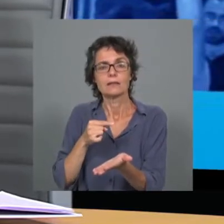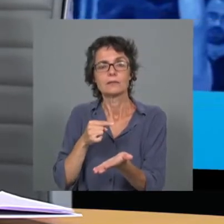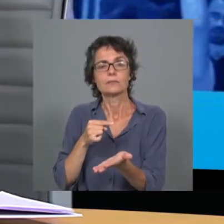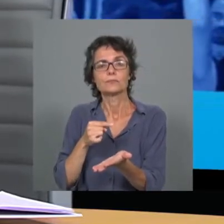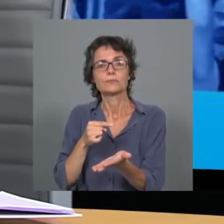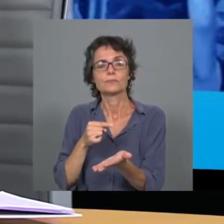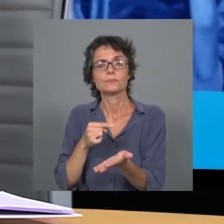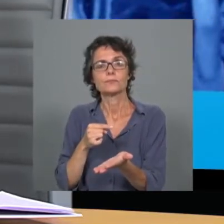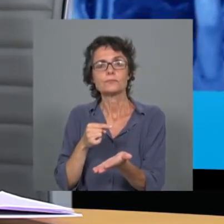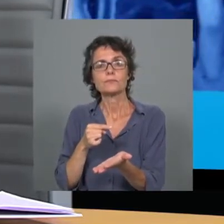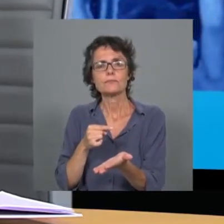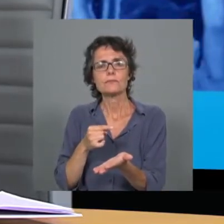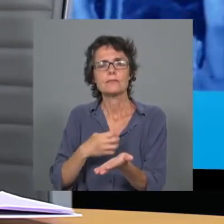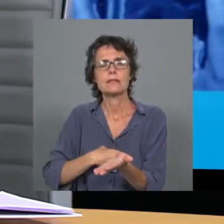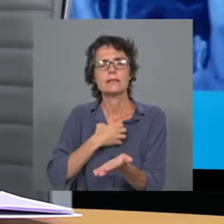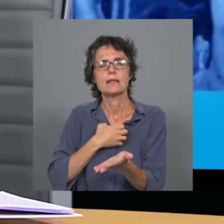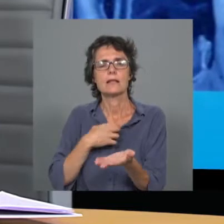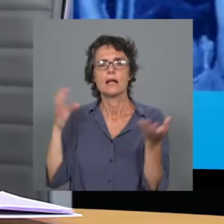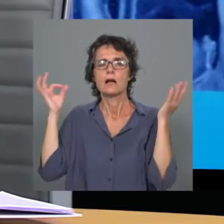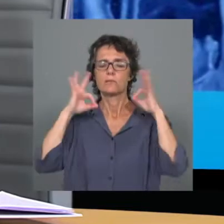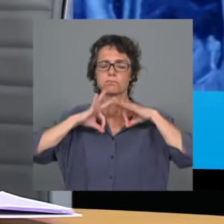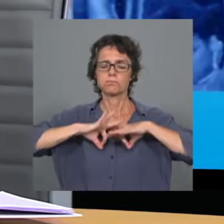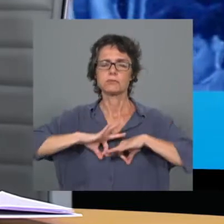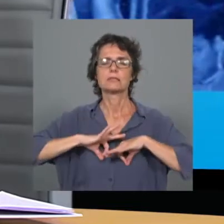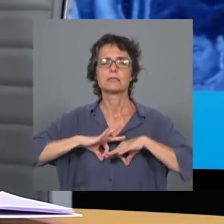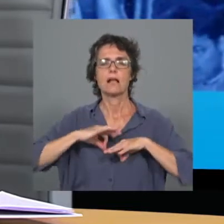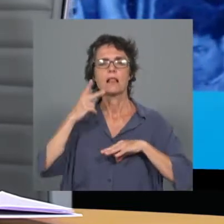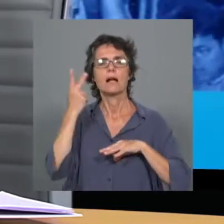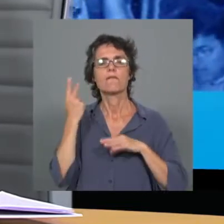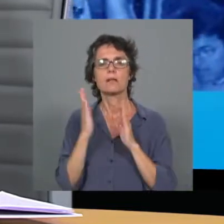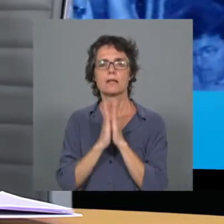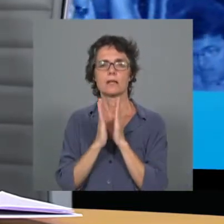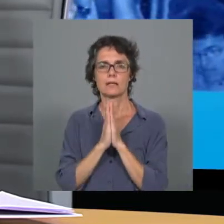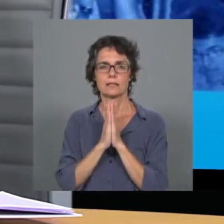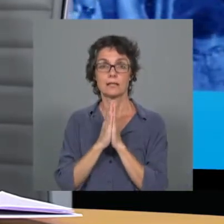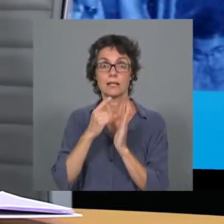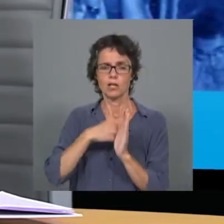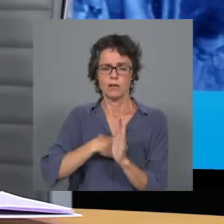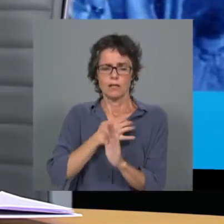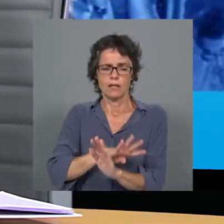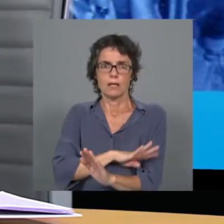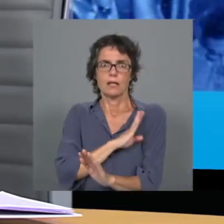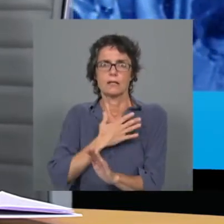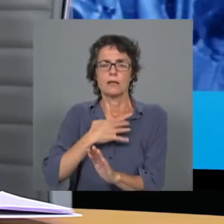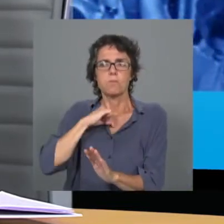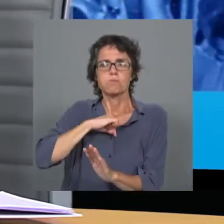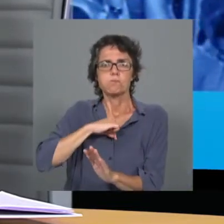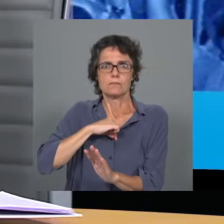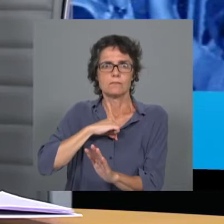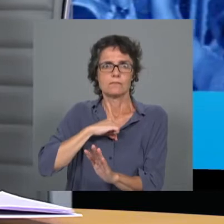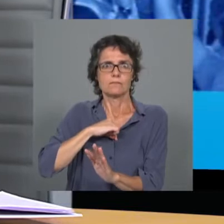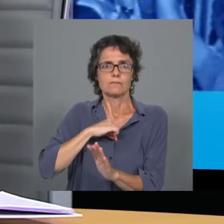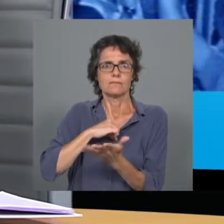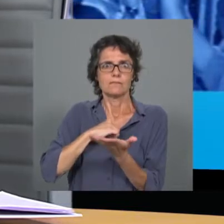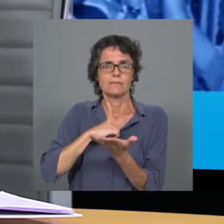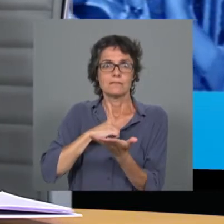aquilo que é a presença do Espírito Santo e a ação do Espírito Santo na vida da Igreja. E se eu a senti de uma forma muito presente e muito intensa nesta realidade